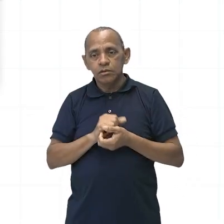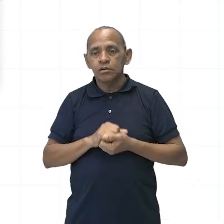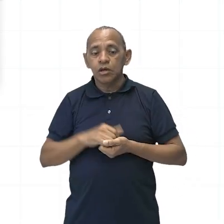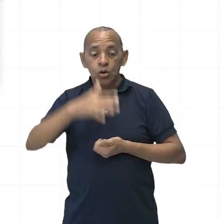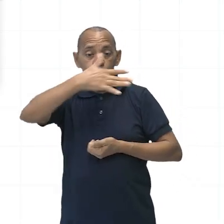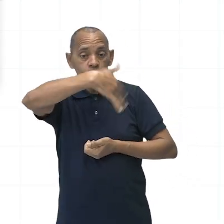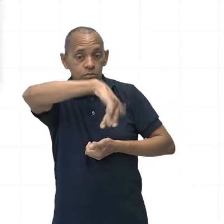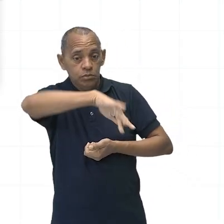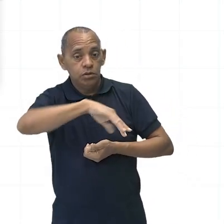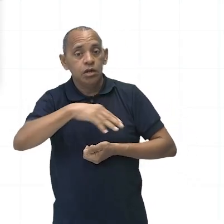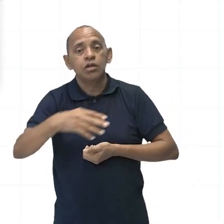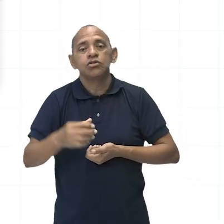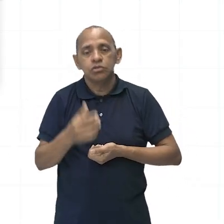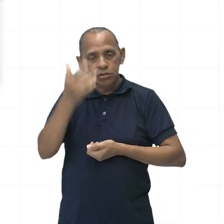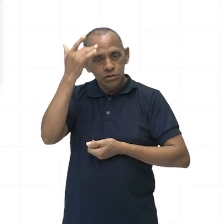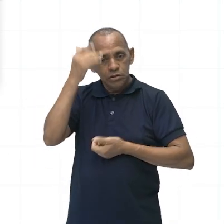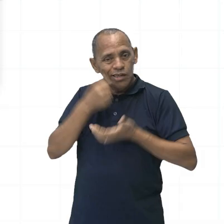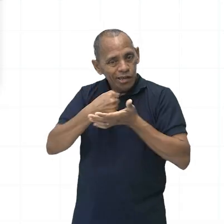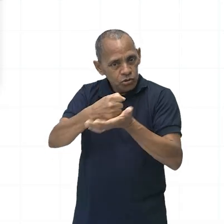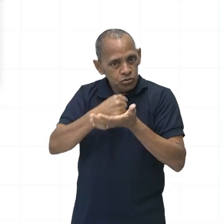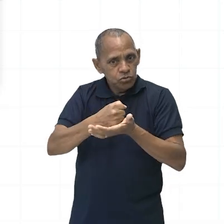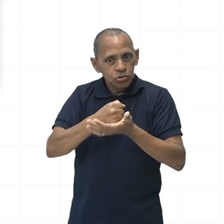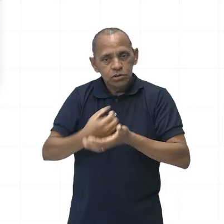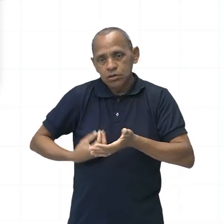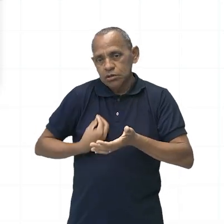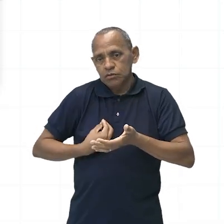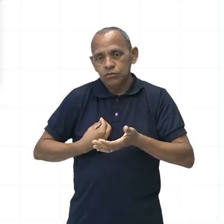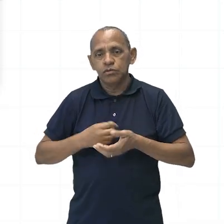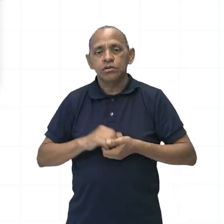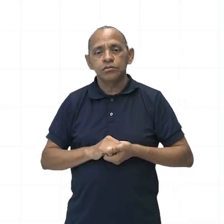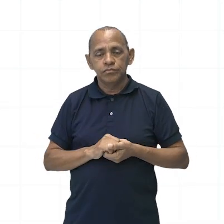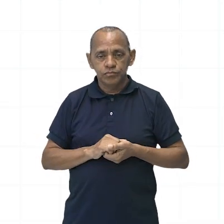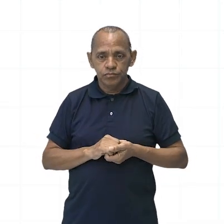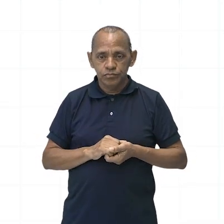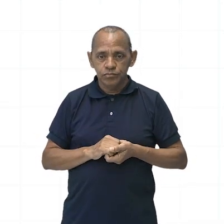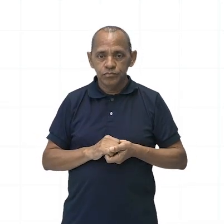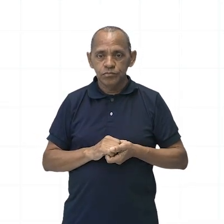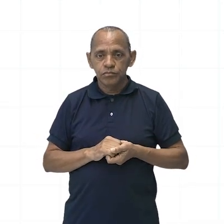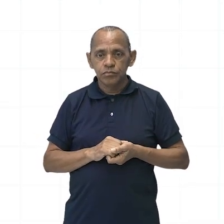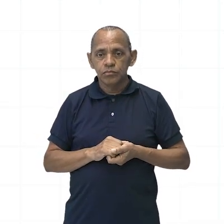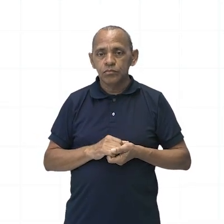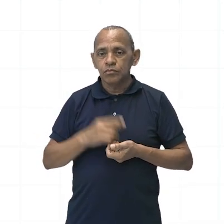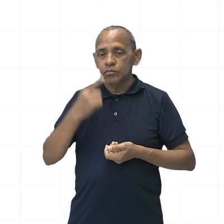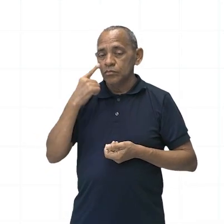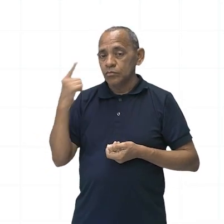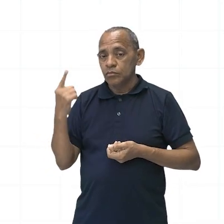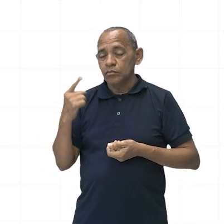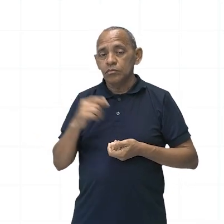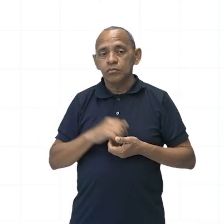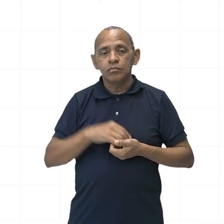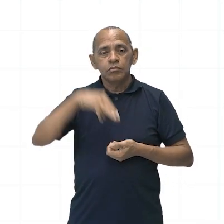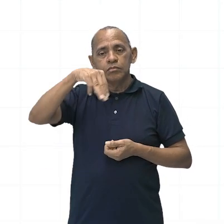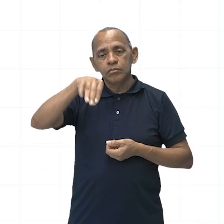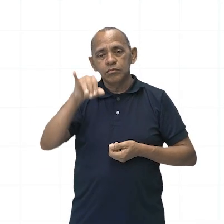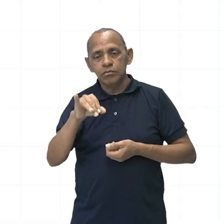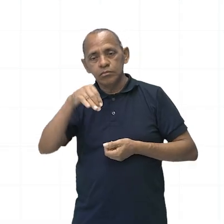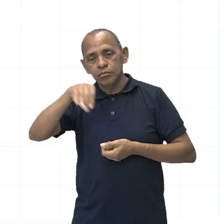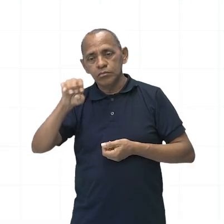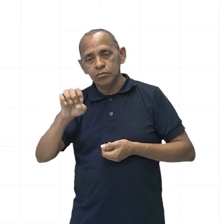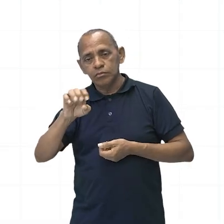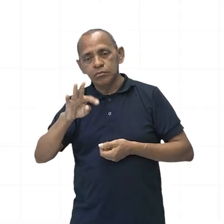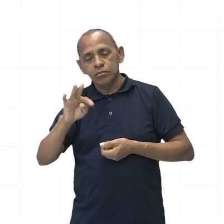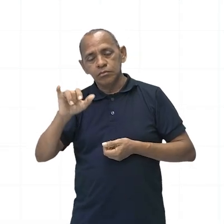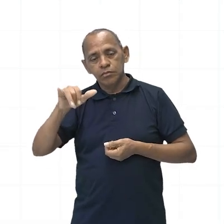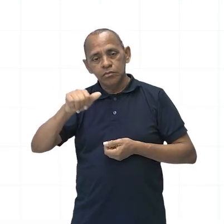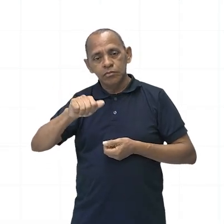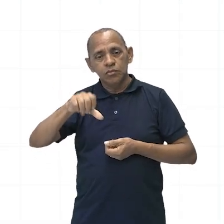favorecendo a sobrevivência do indivíduo. Bem, vamos ao mimetismo. Bem, o que é um mimetismo? É quando